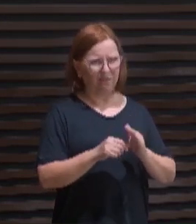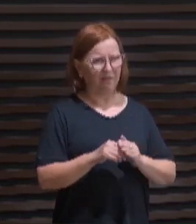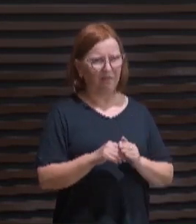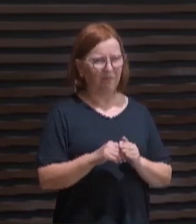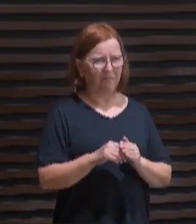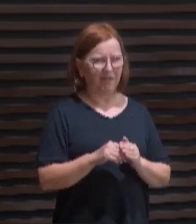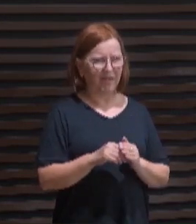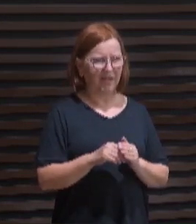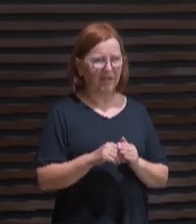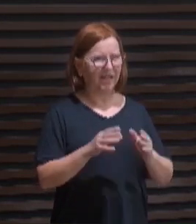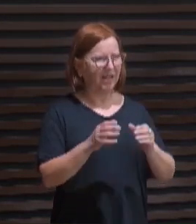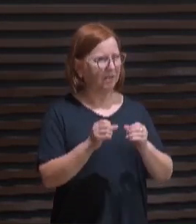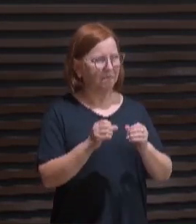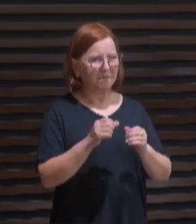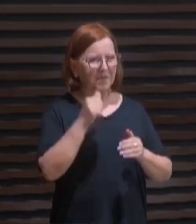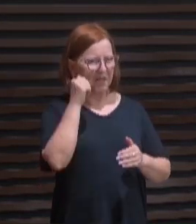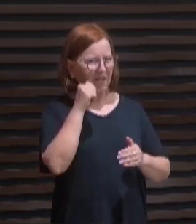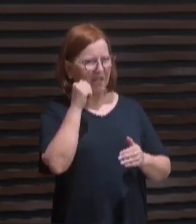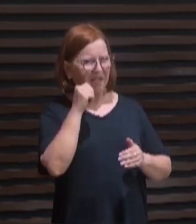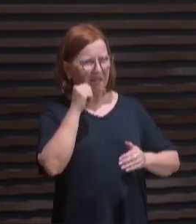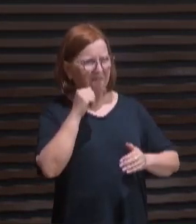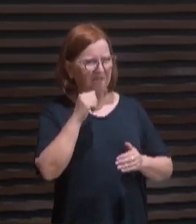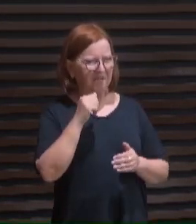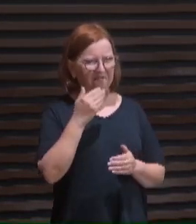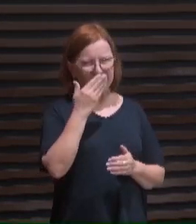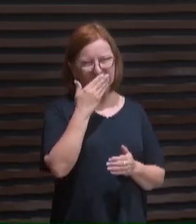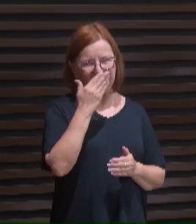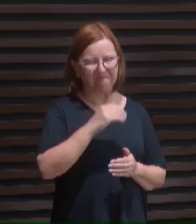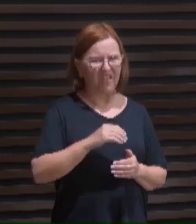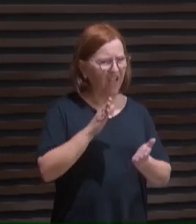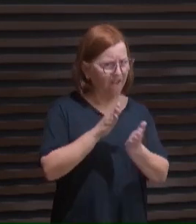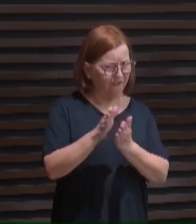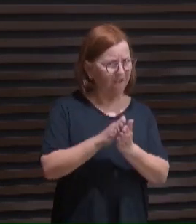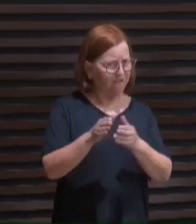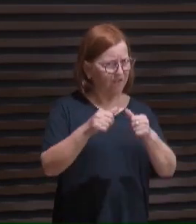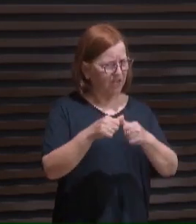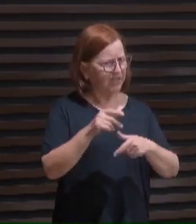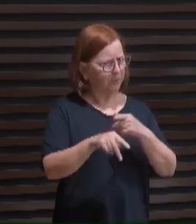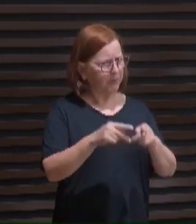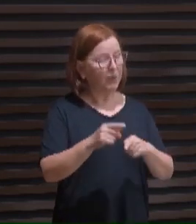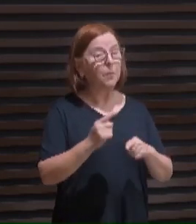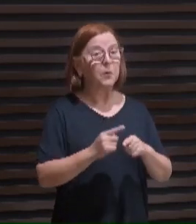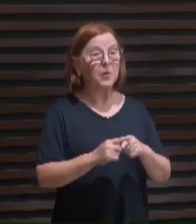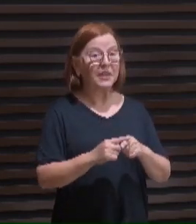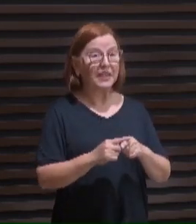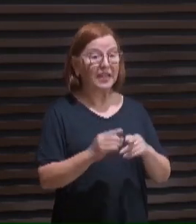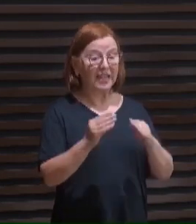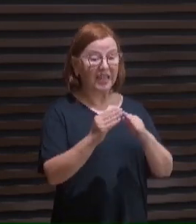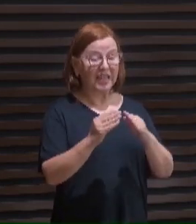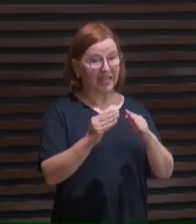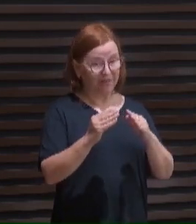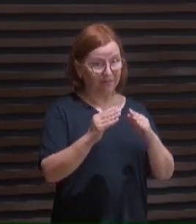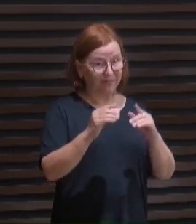dessa gente, essa gente está na igreja. Eles entram e vão com a sua filosofia, com a sua cultura. Pois os homens